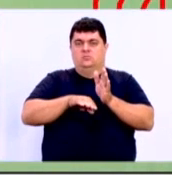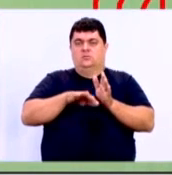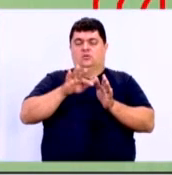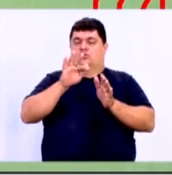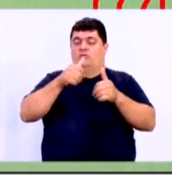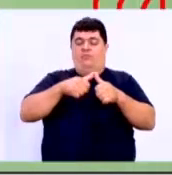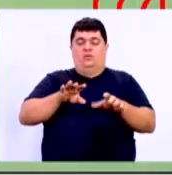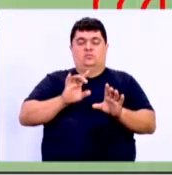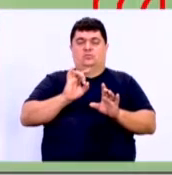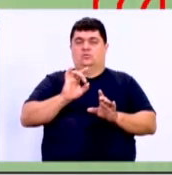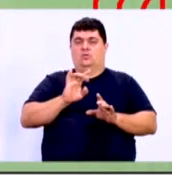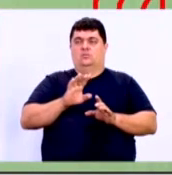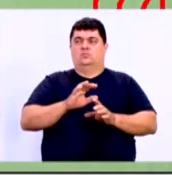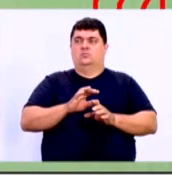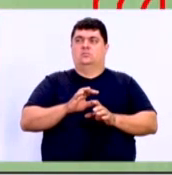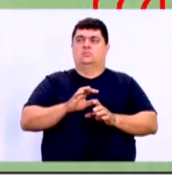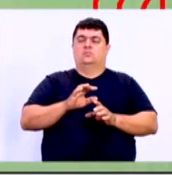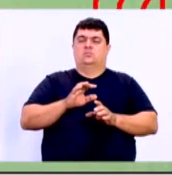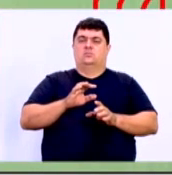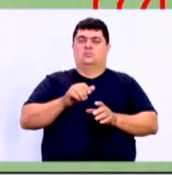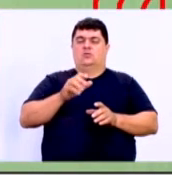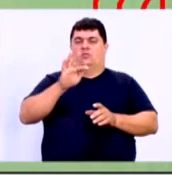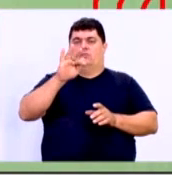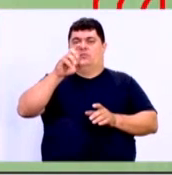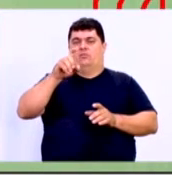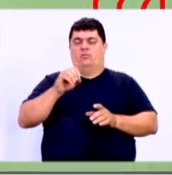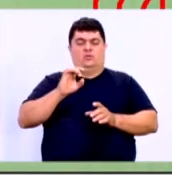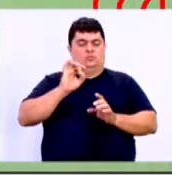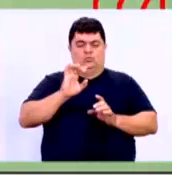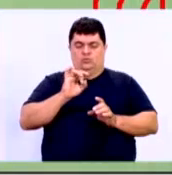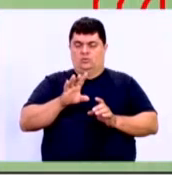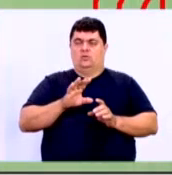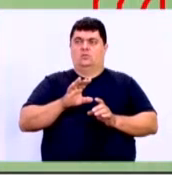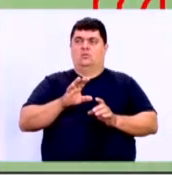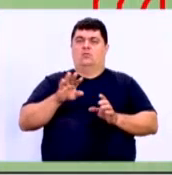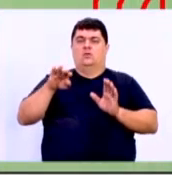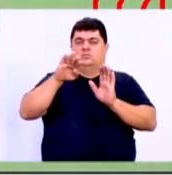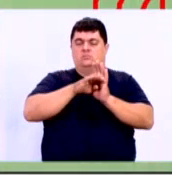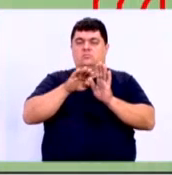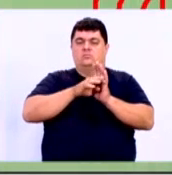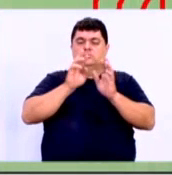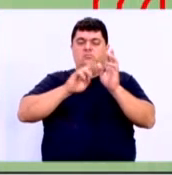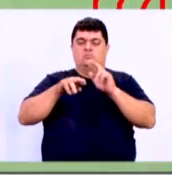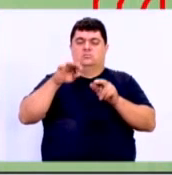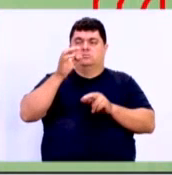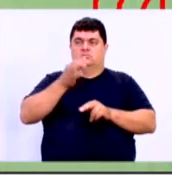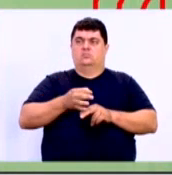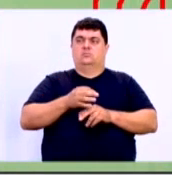Os fixos. Custeios fixos, despesas fixas, que chegaremos ao resultado líquido.